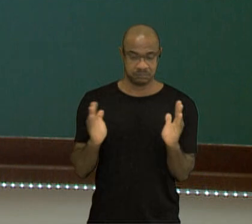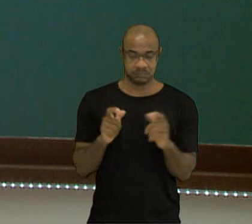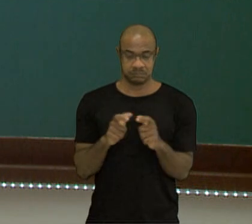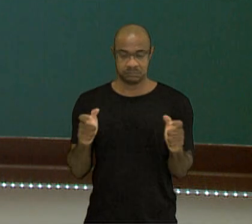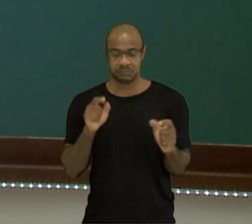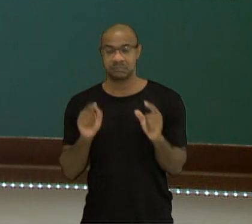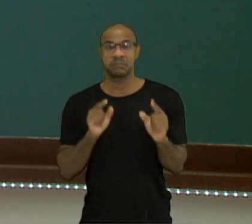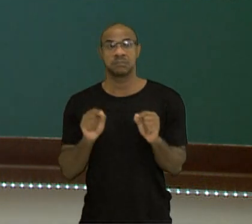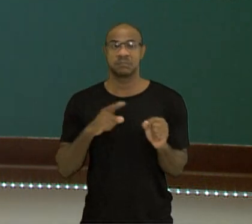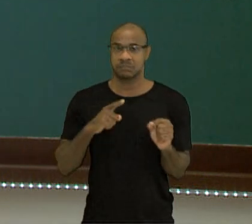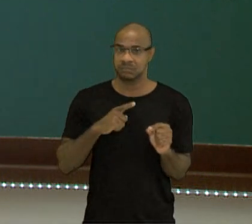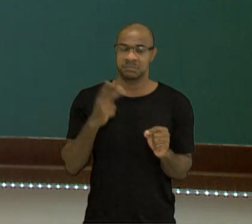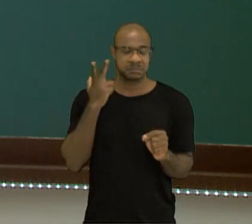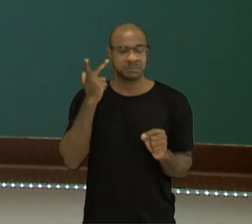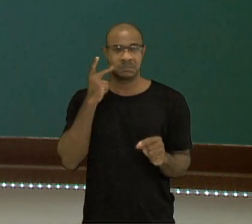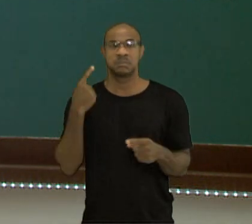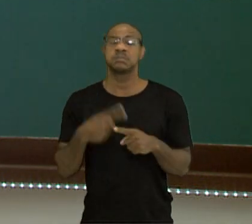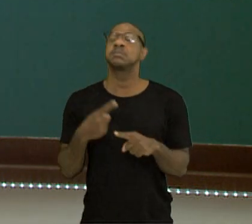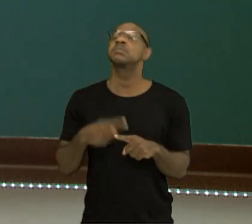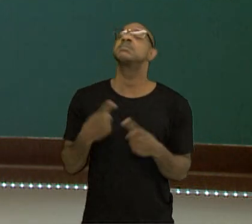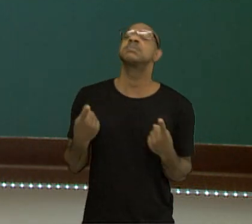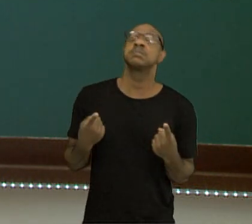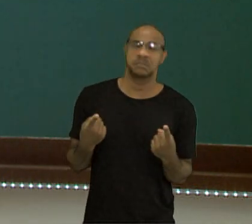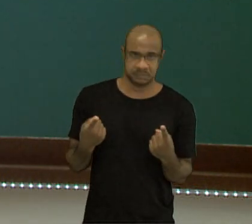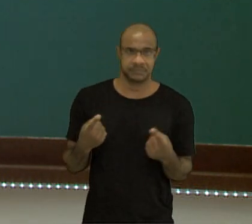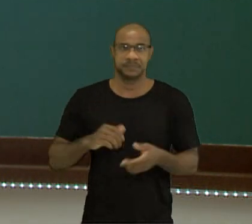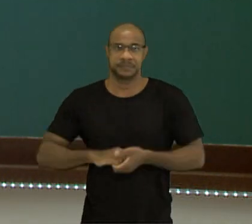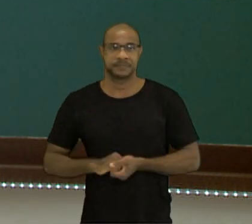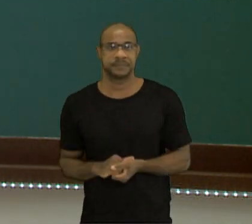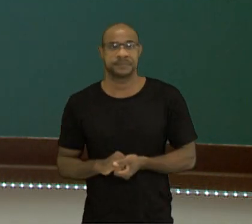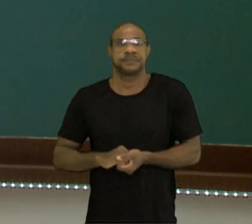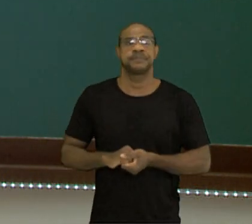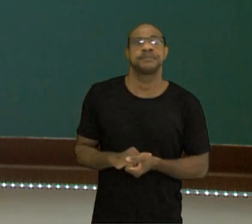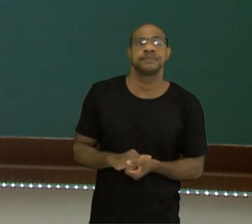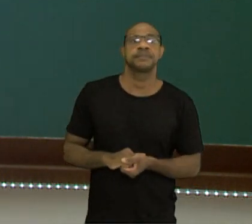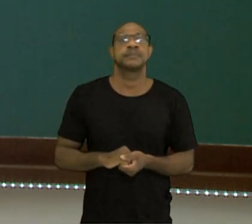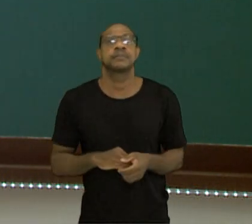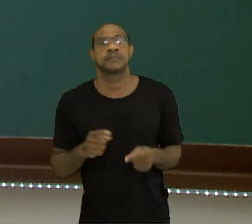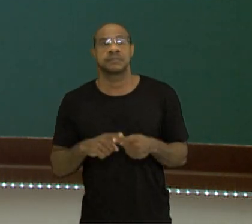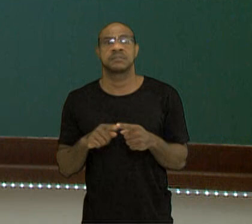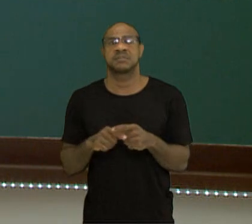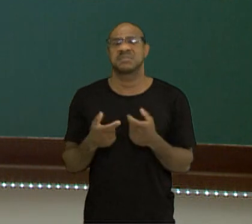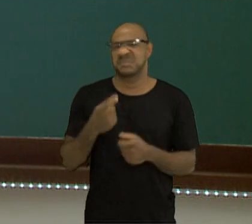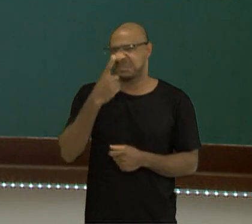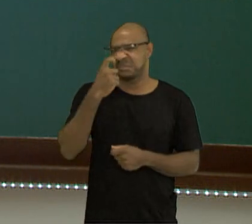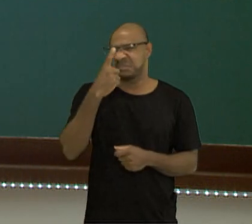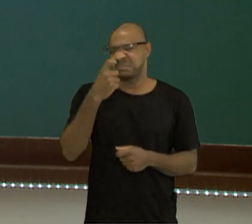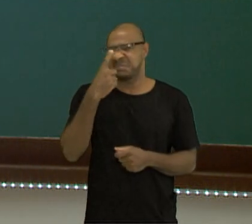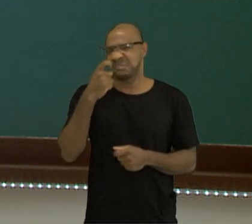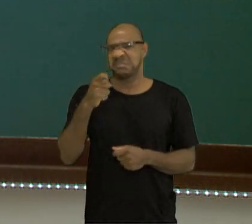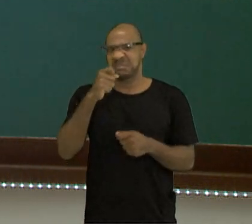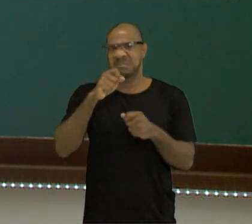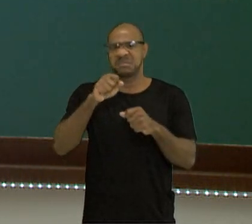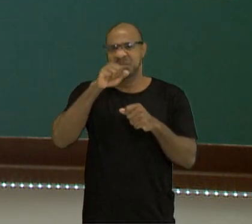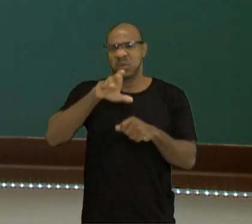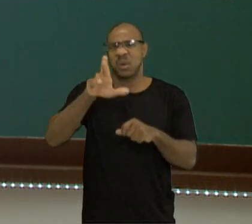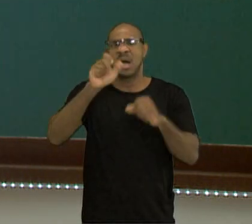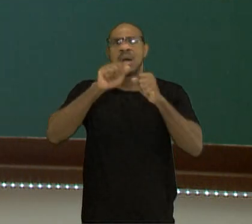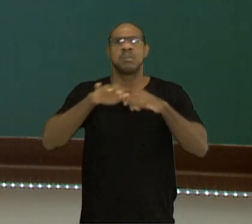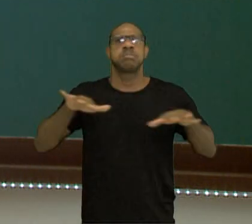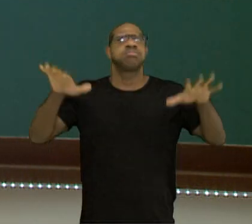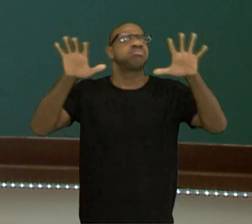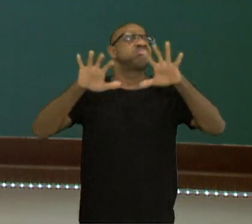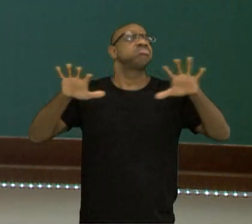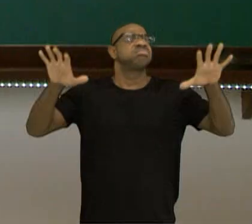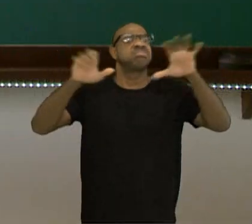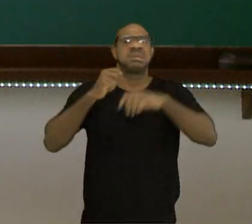são ainda mais comuns pelos seguintes motivos: maior poluição atmosférica, então é mais